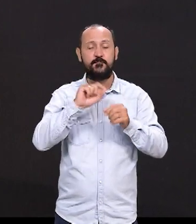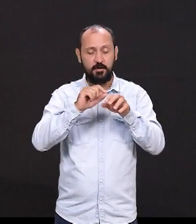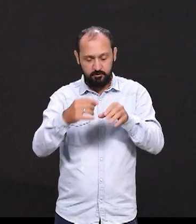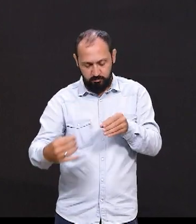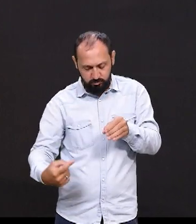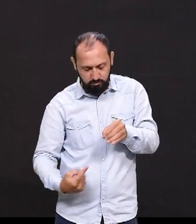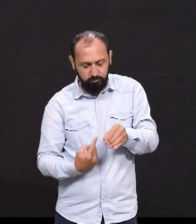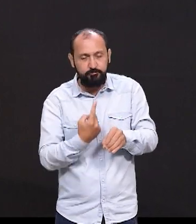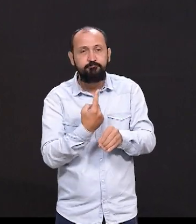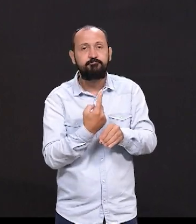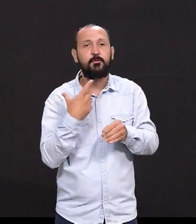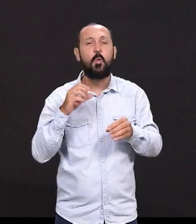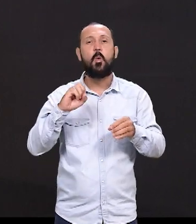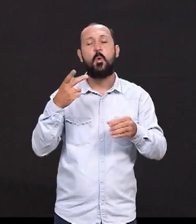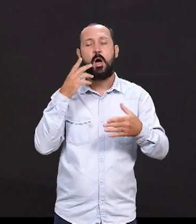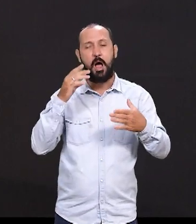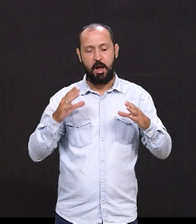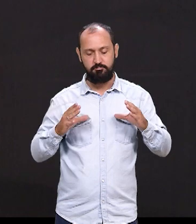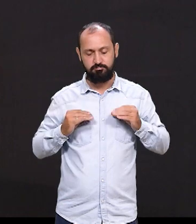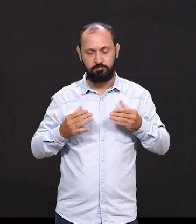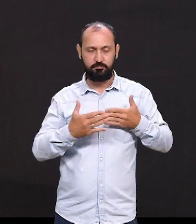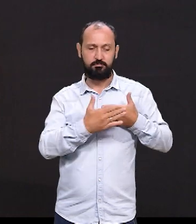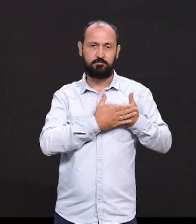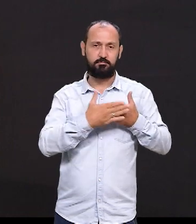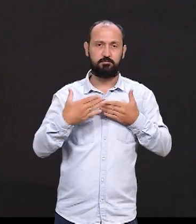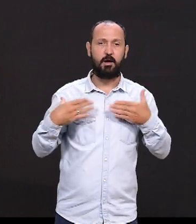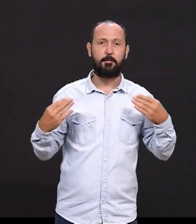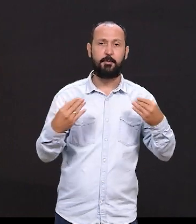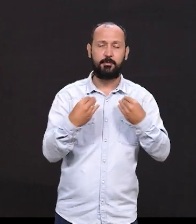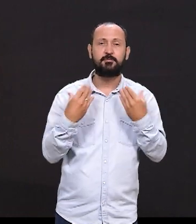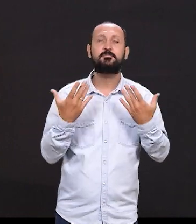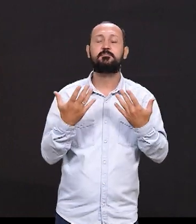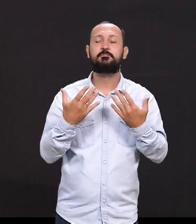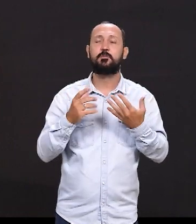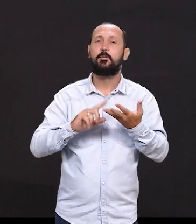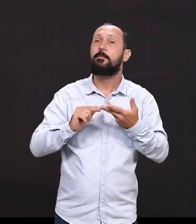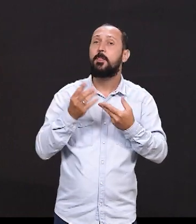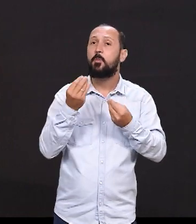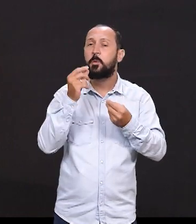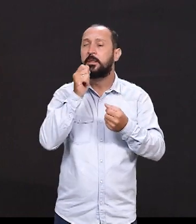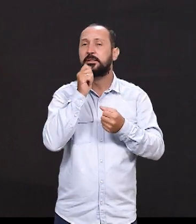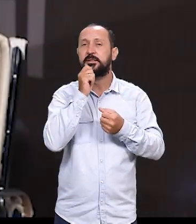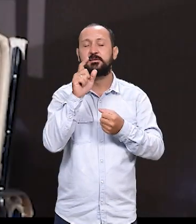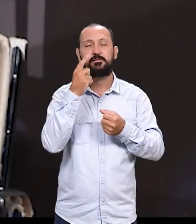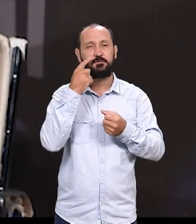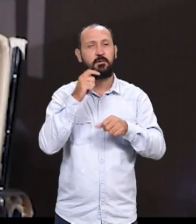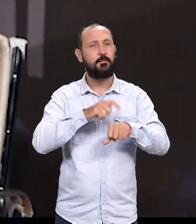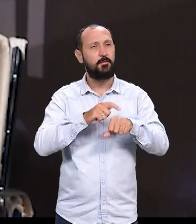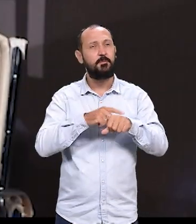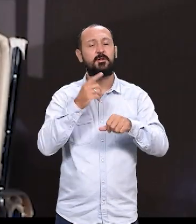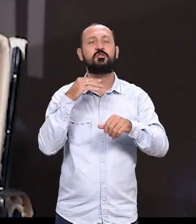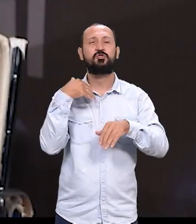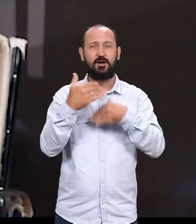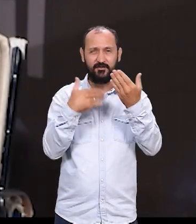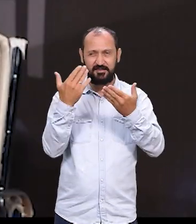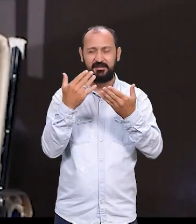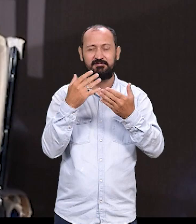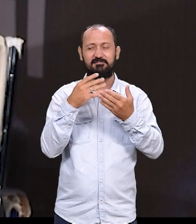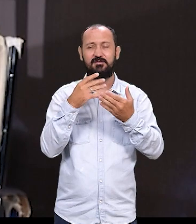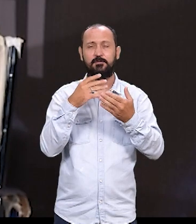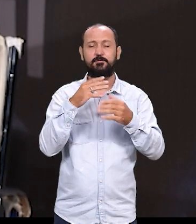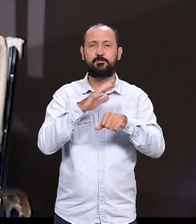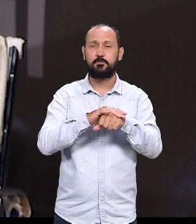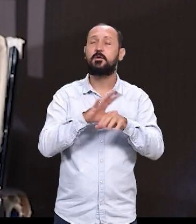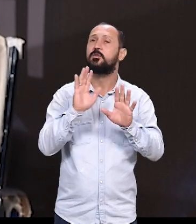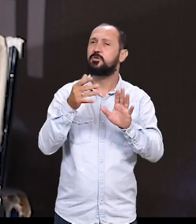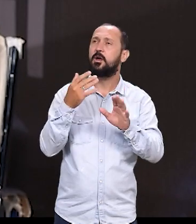dos homens nas mulheres o Papa Nicolau do colo de útero e a mamografia para para o câncer de mama e a maioria dos casos Doutor ainda